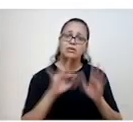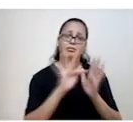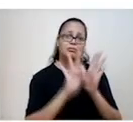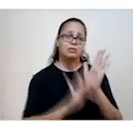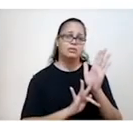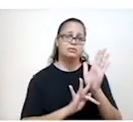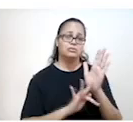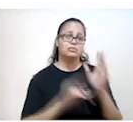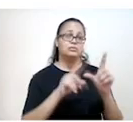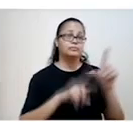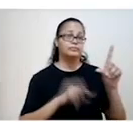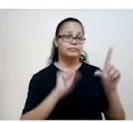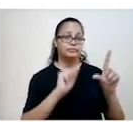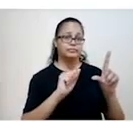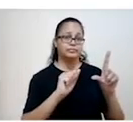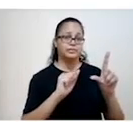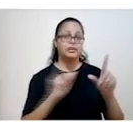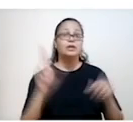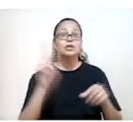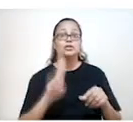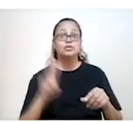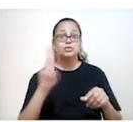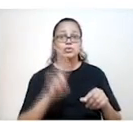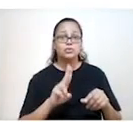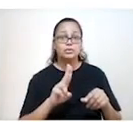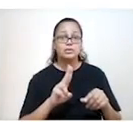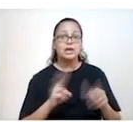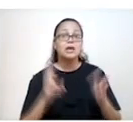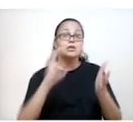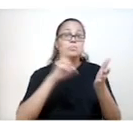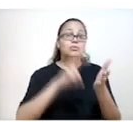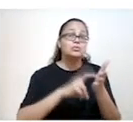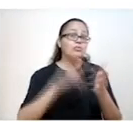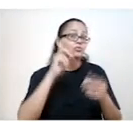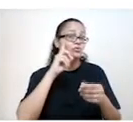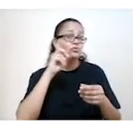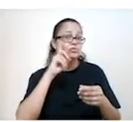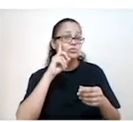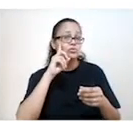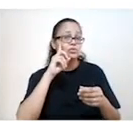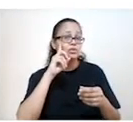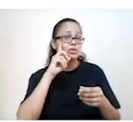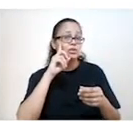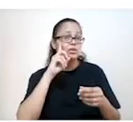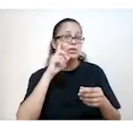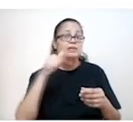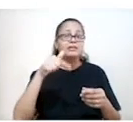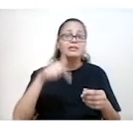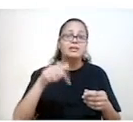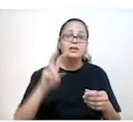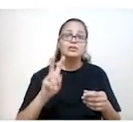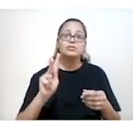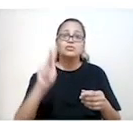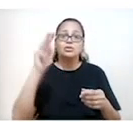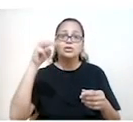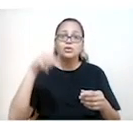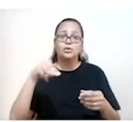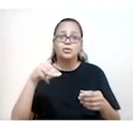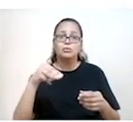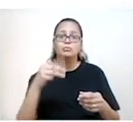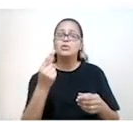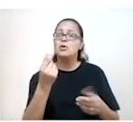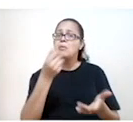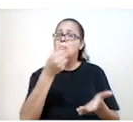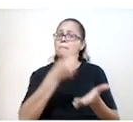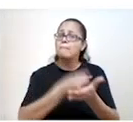Se você utilizar esse táxi durante o dia, para uma corrida de 7 km, quanto pagará por ela? Então vamos lá. Chamei P